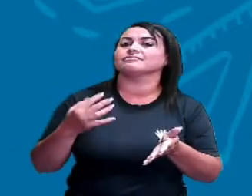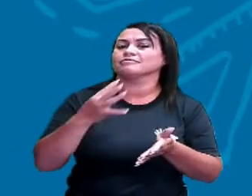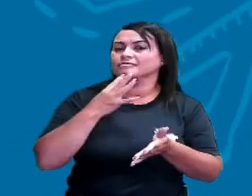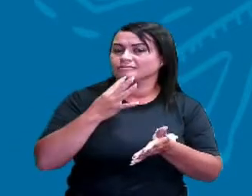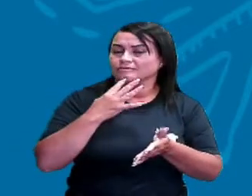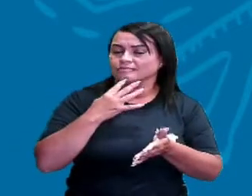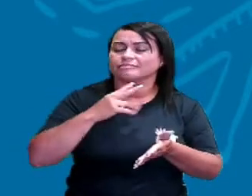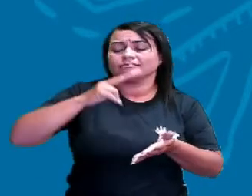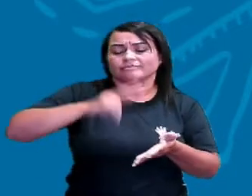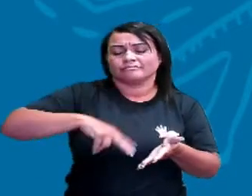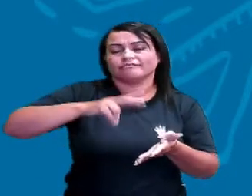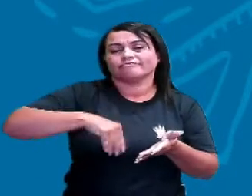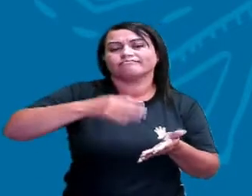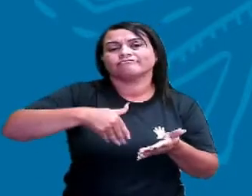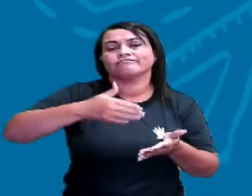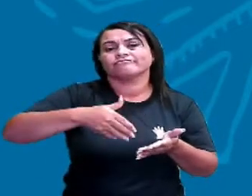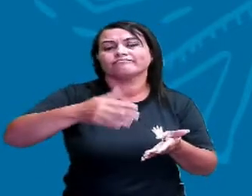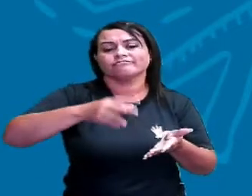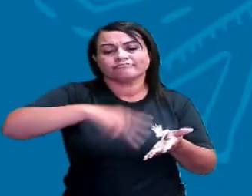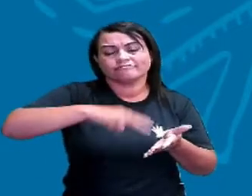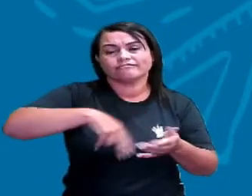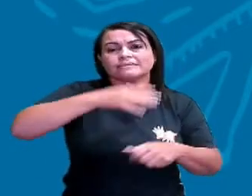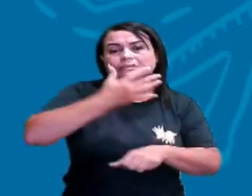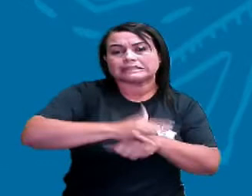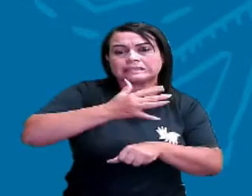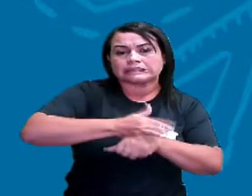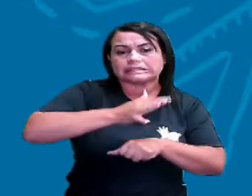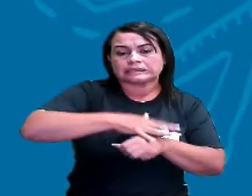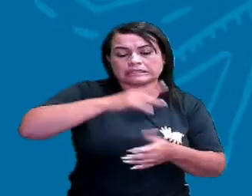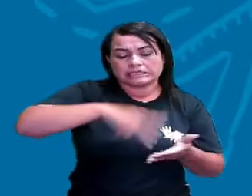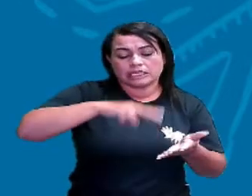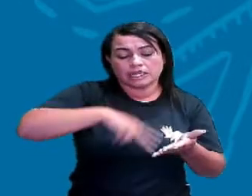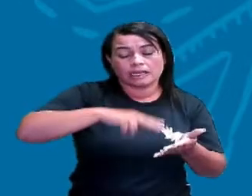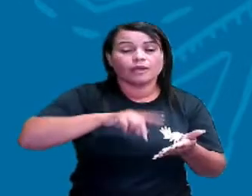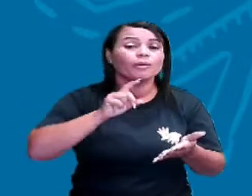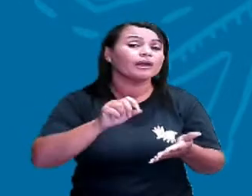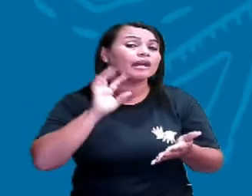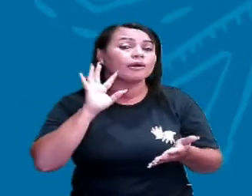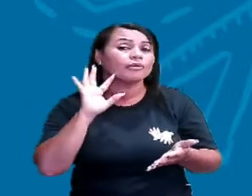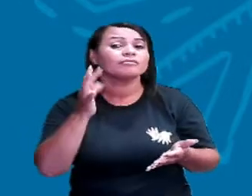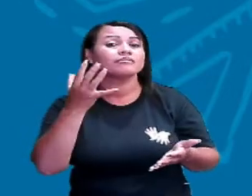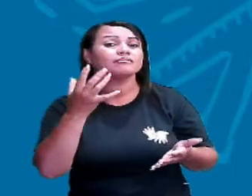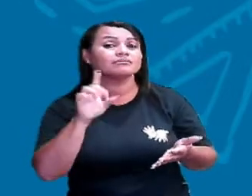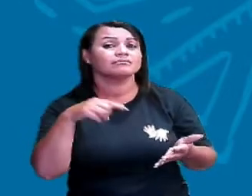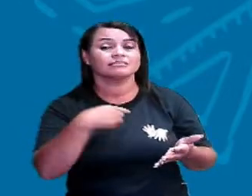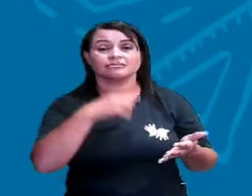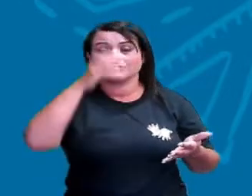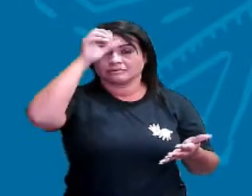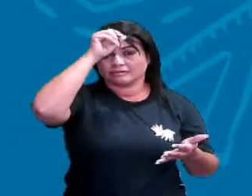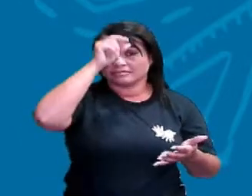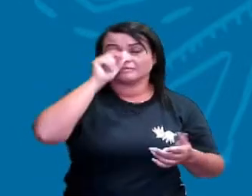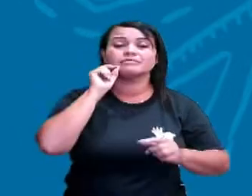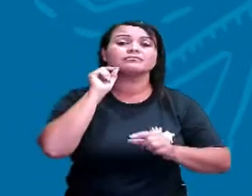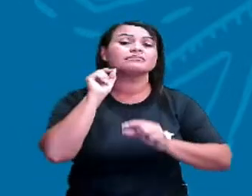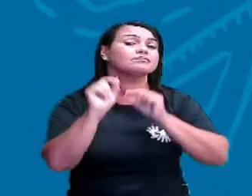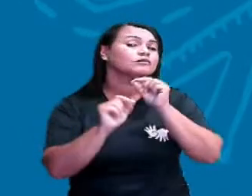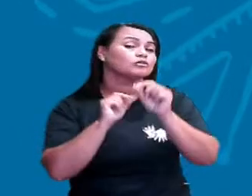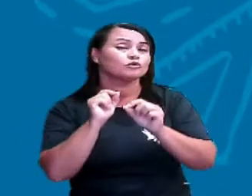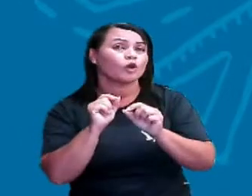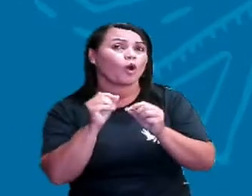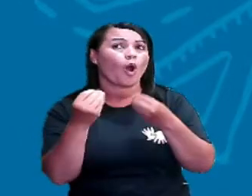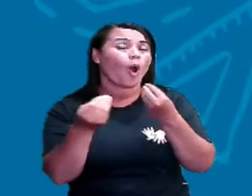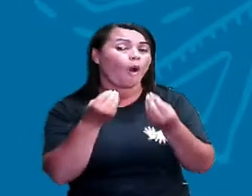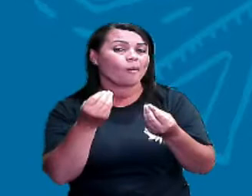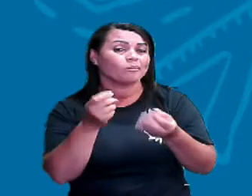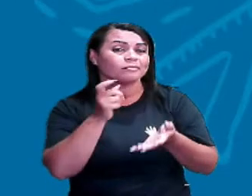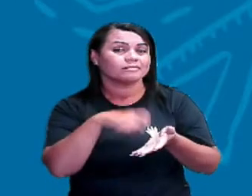gente ler, né? De tanto a gente estar lendo, vendo aquelas palavras, a gente acaba aprendendo como é que ela é escrita e